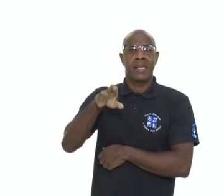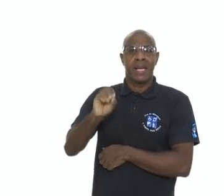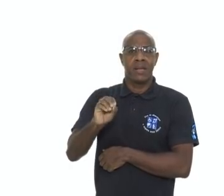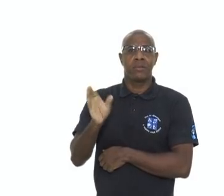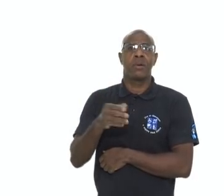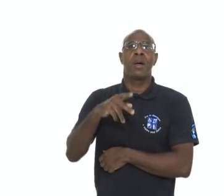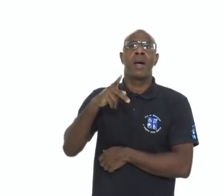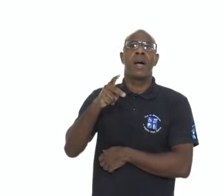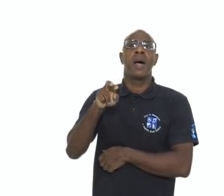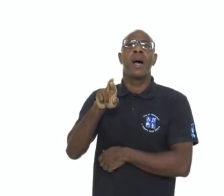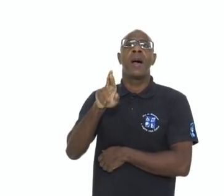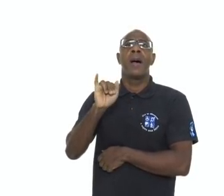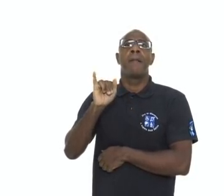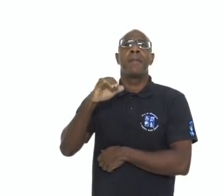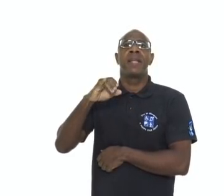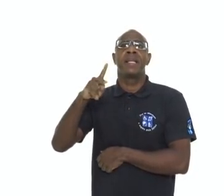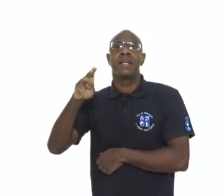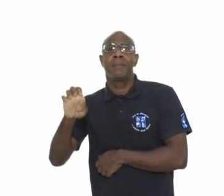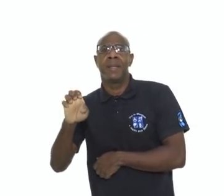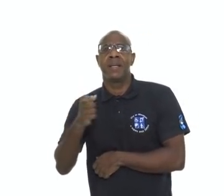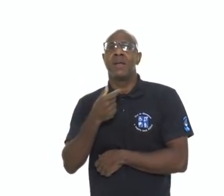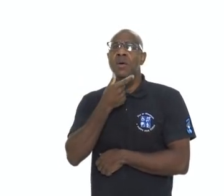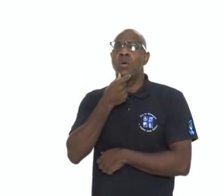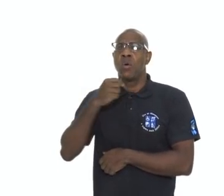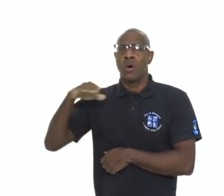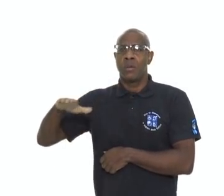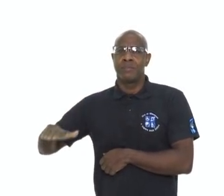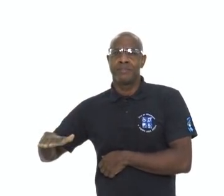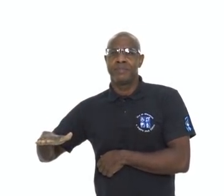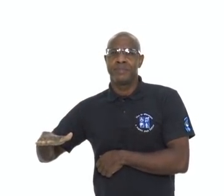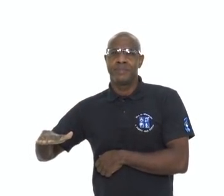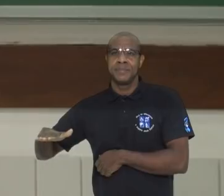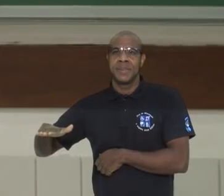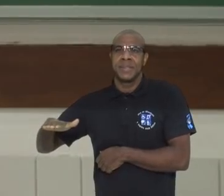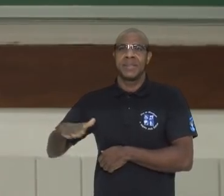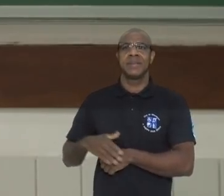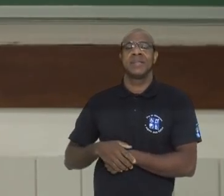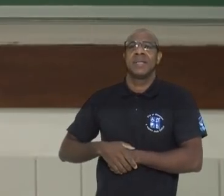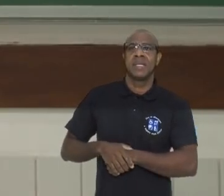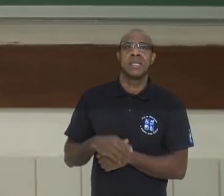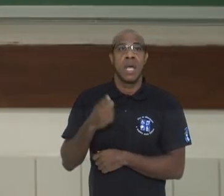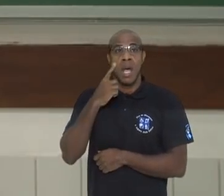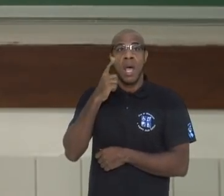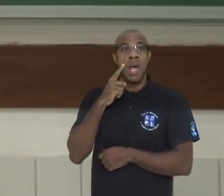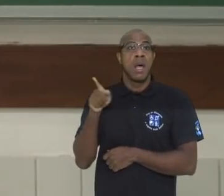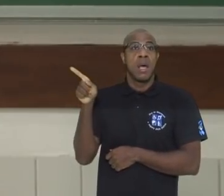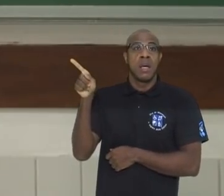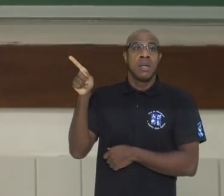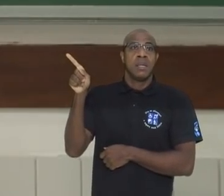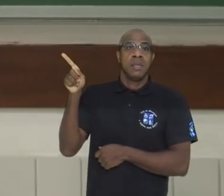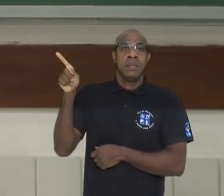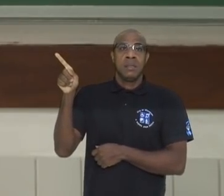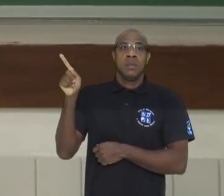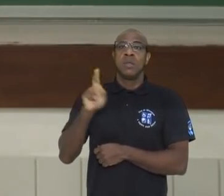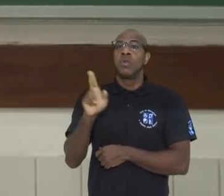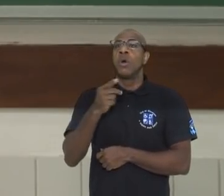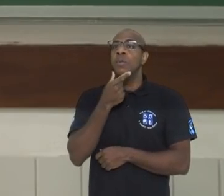Antoine Saint-Exupéry. Esse é um escritor francês, por isso esse nome aí,